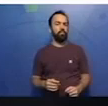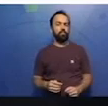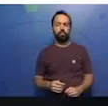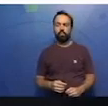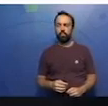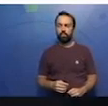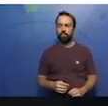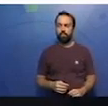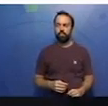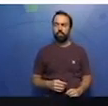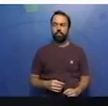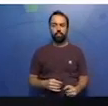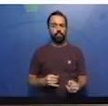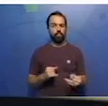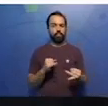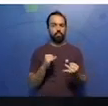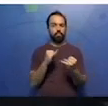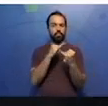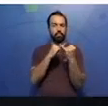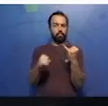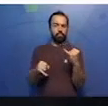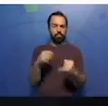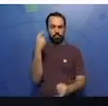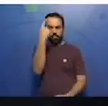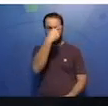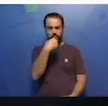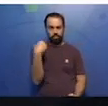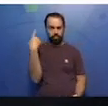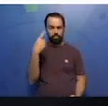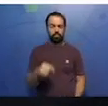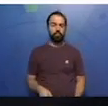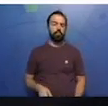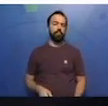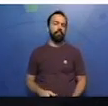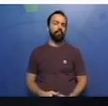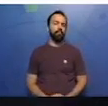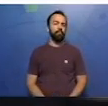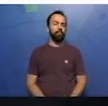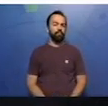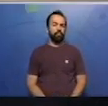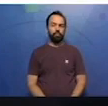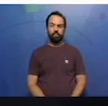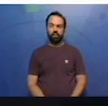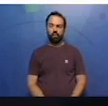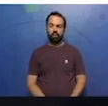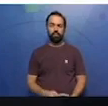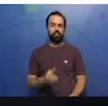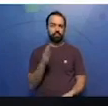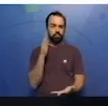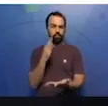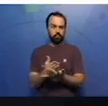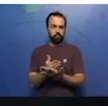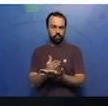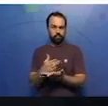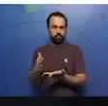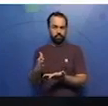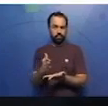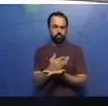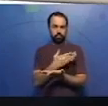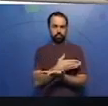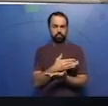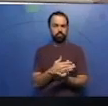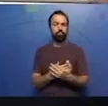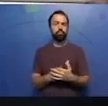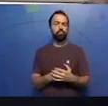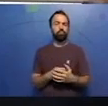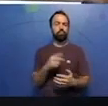e meia, porque é de meia hora, metade de uma hora completa, ou seja, 30 minutos, que